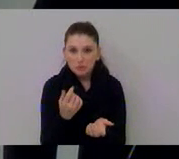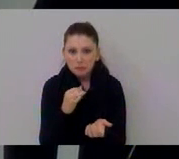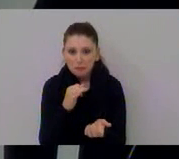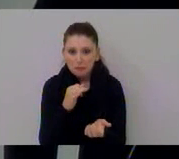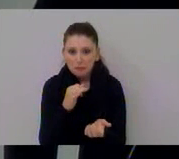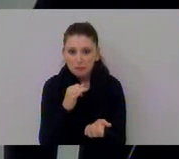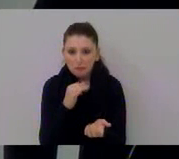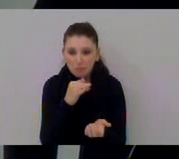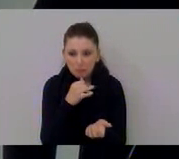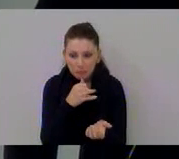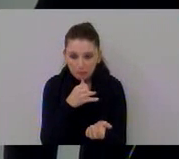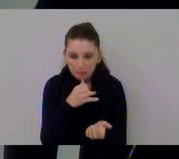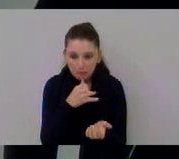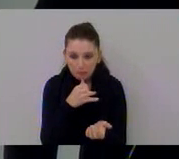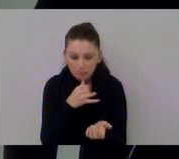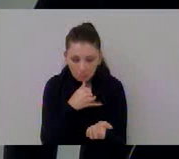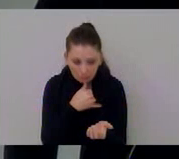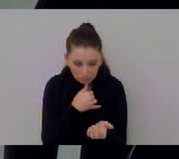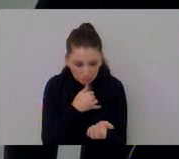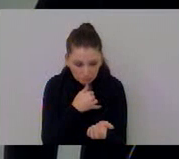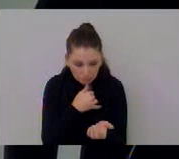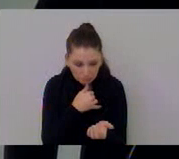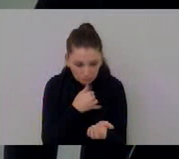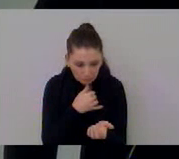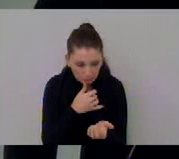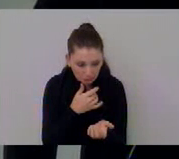nosso ex-governador